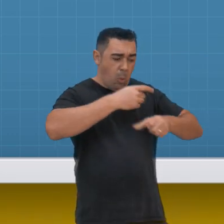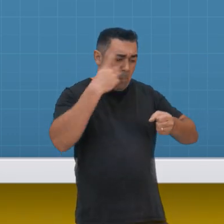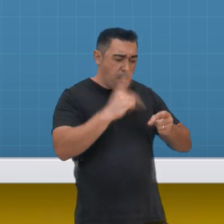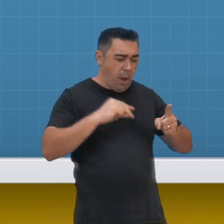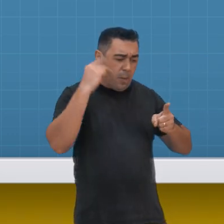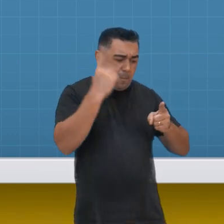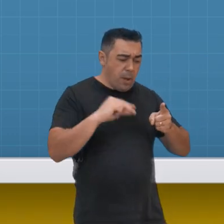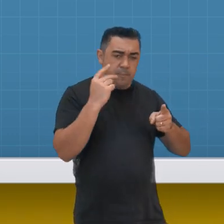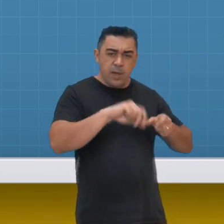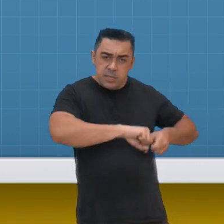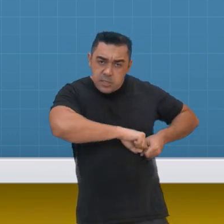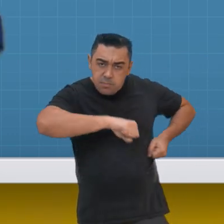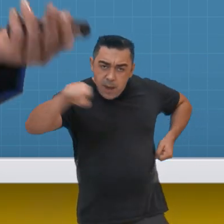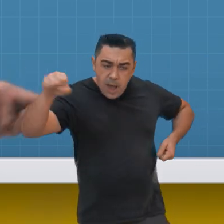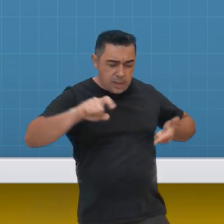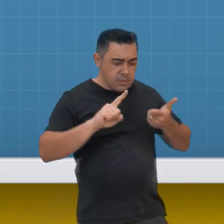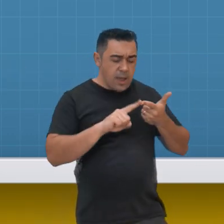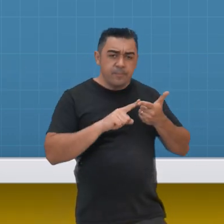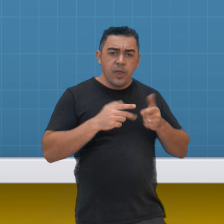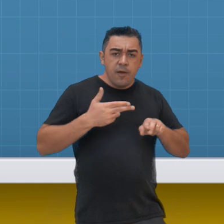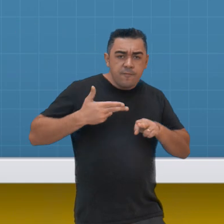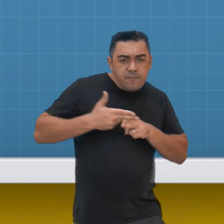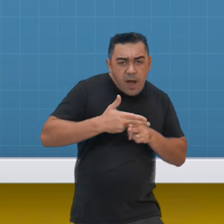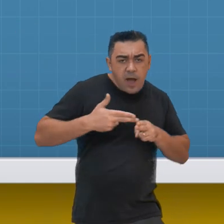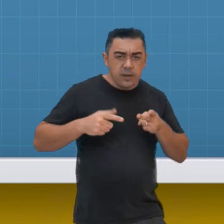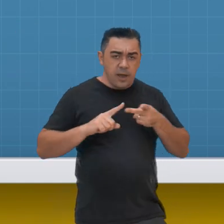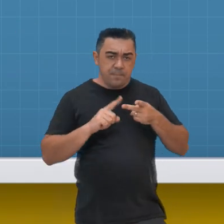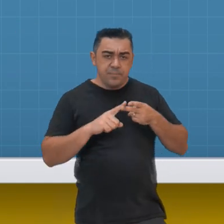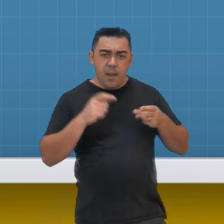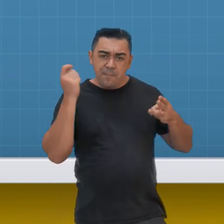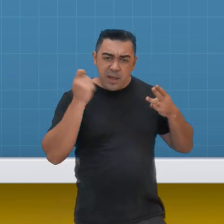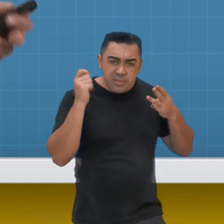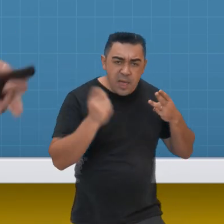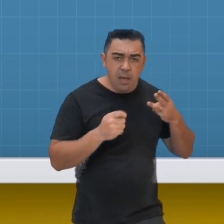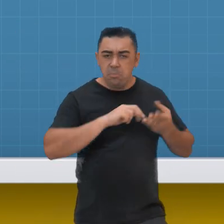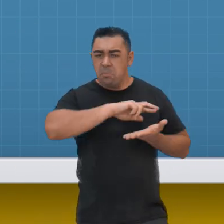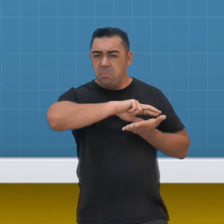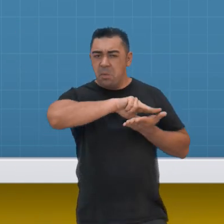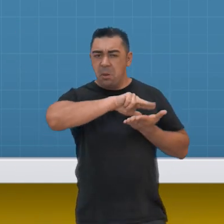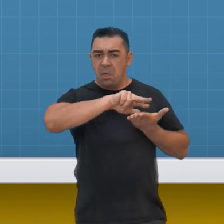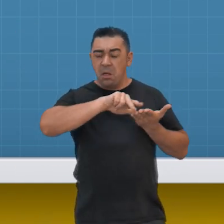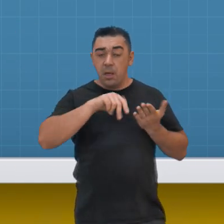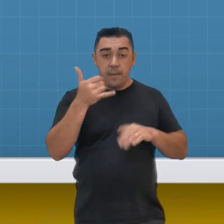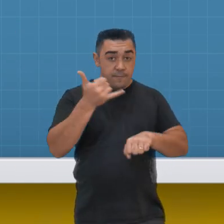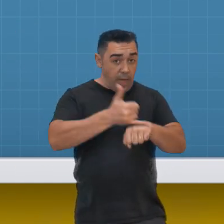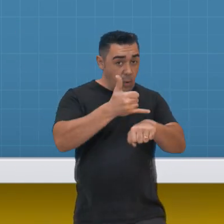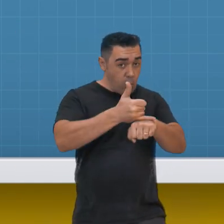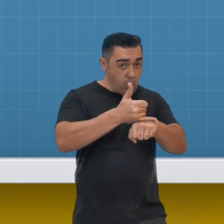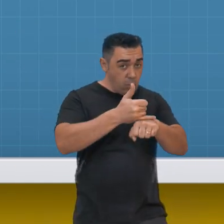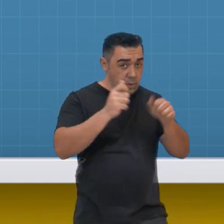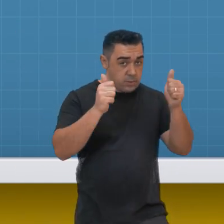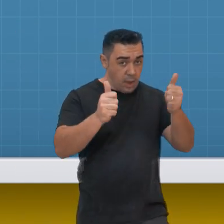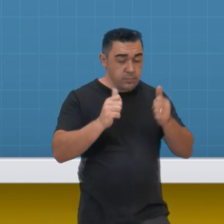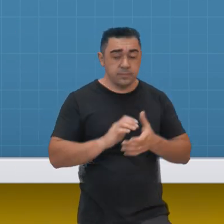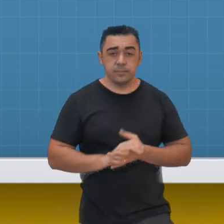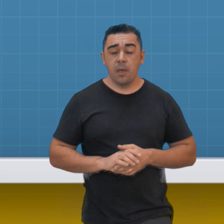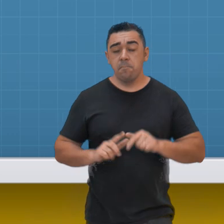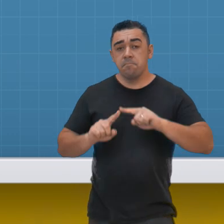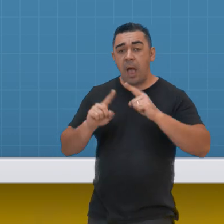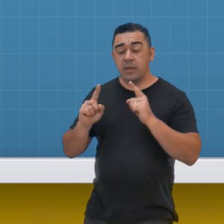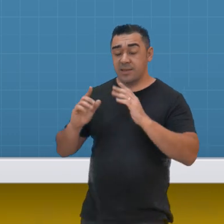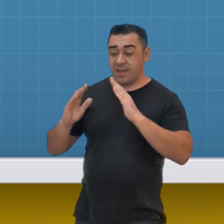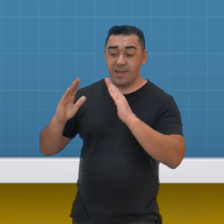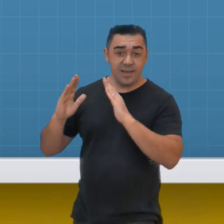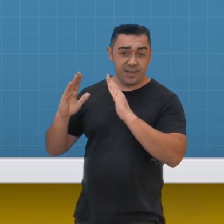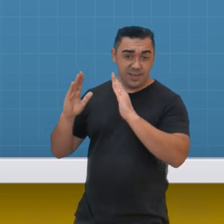ferro em espadas, em facas, em martelos, enfim, várias ferramentas. Só